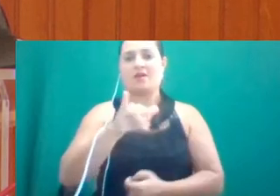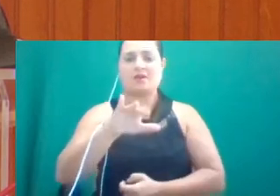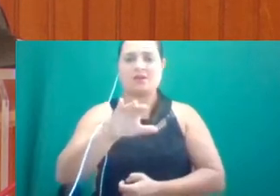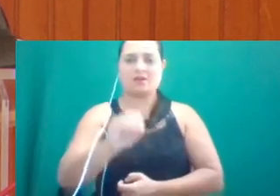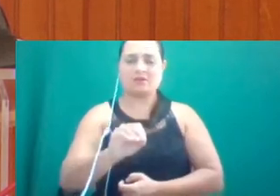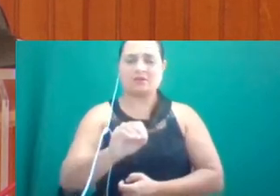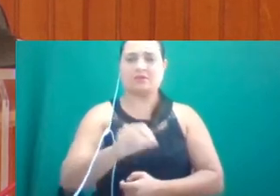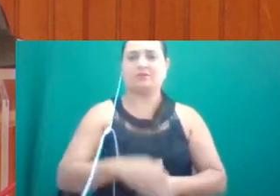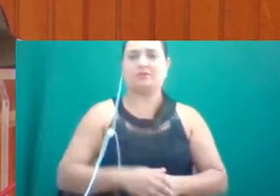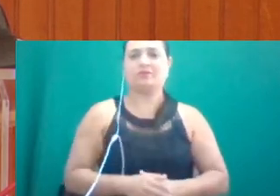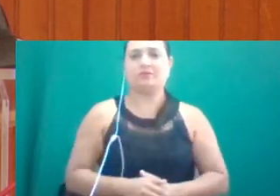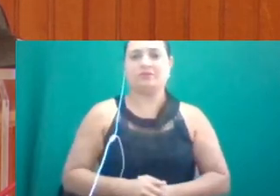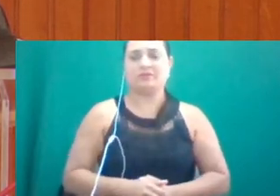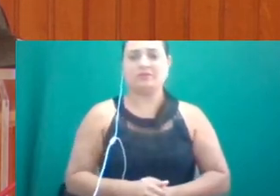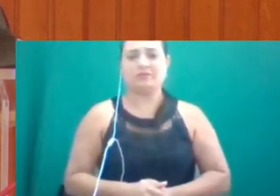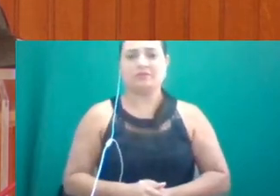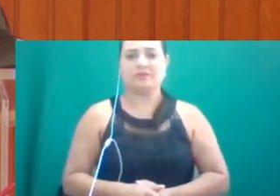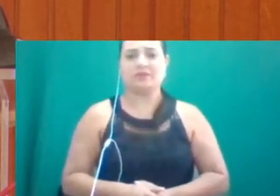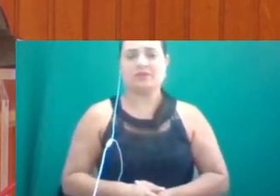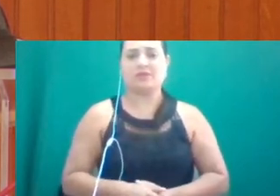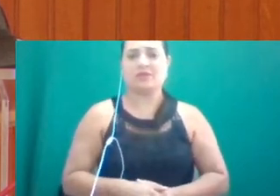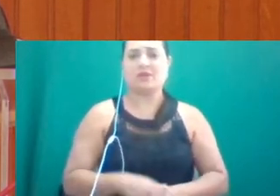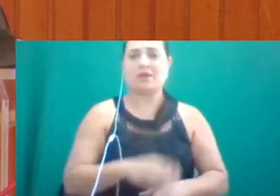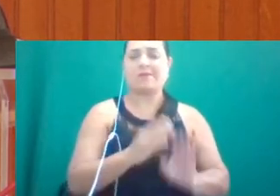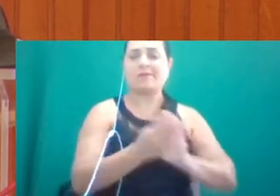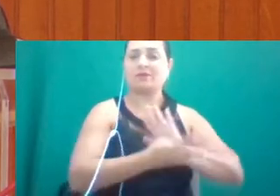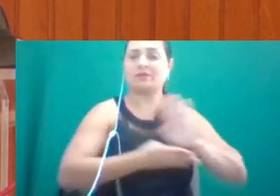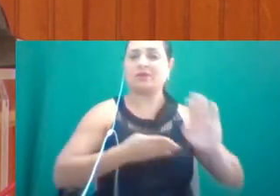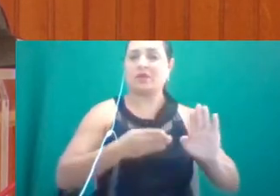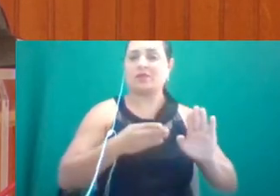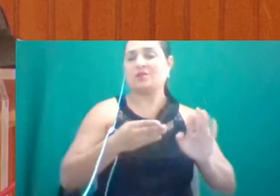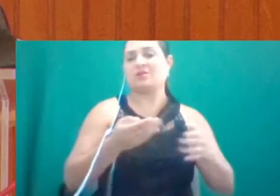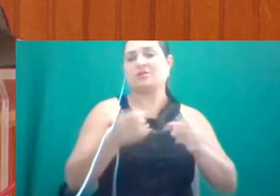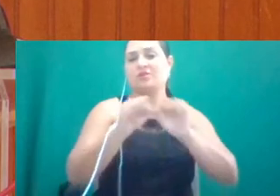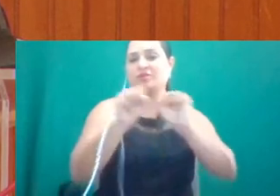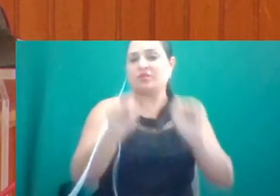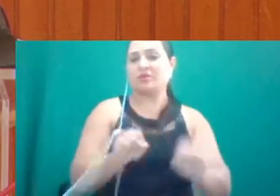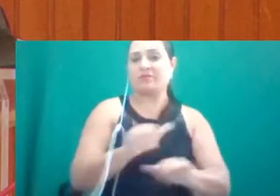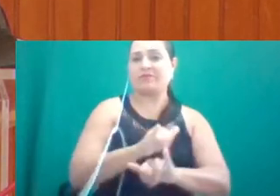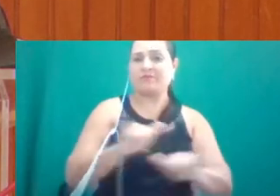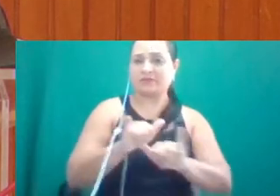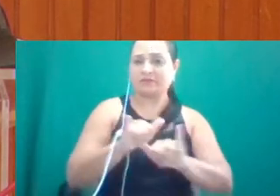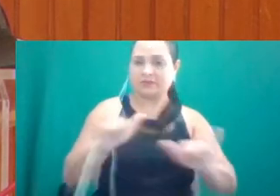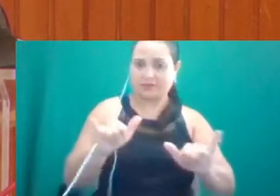concederá o grau aos formandos dos cursos de bacharelado.